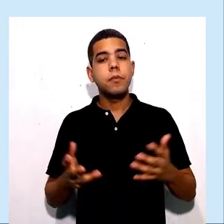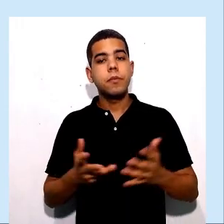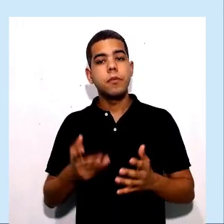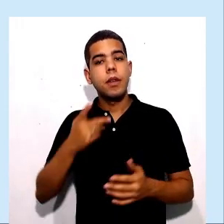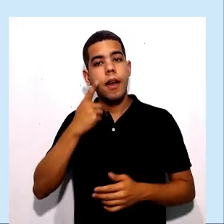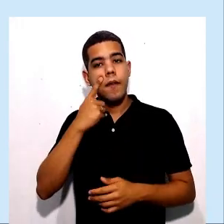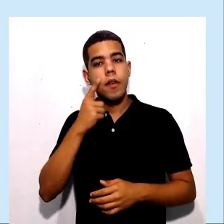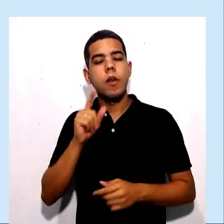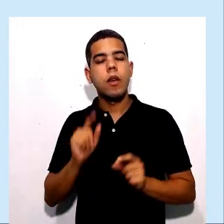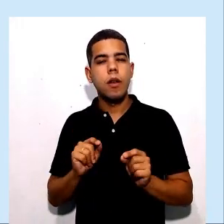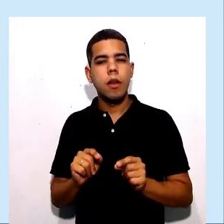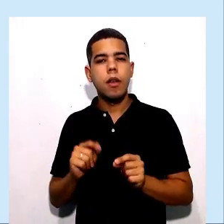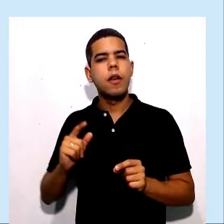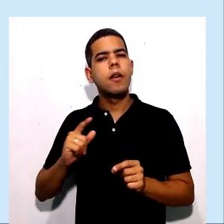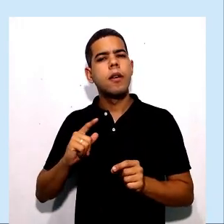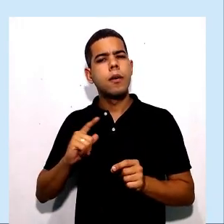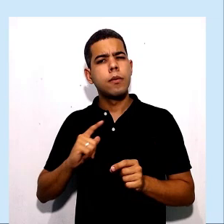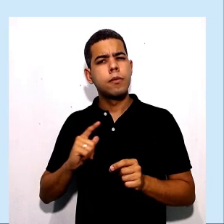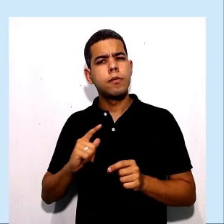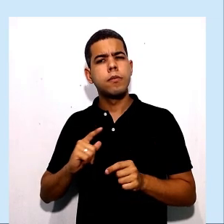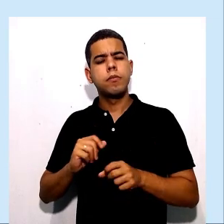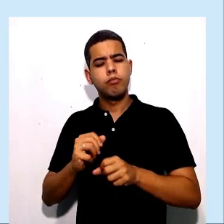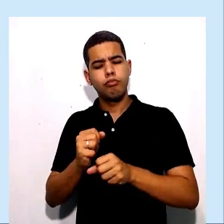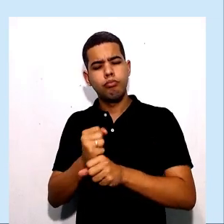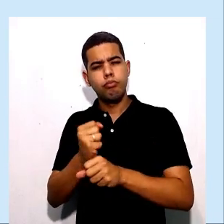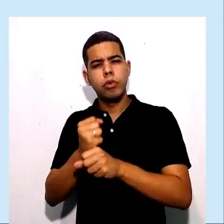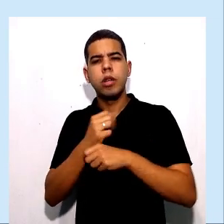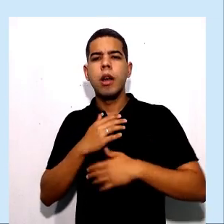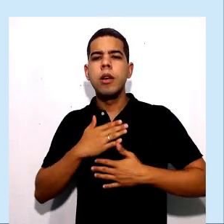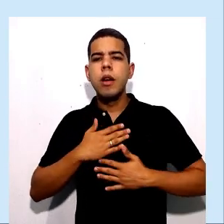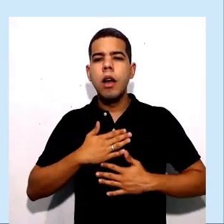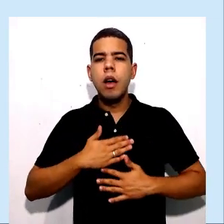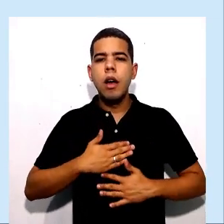veja o seguinte, iremos construir com calma,